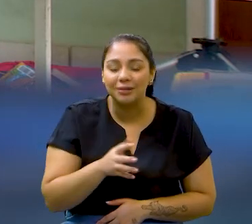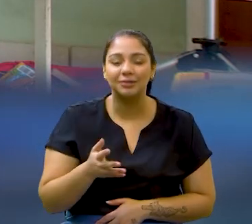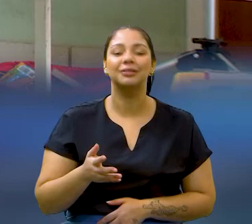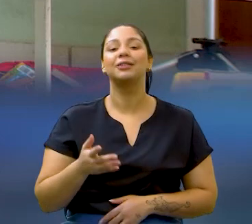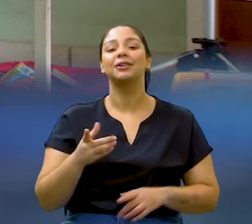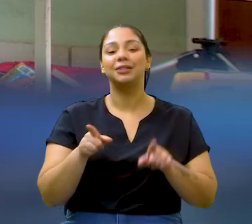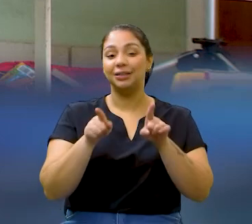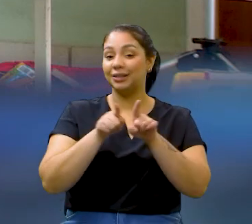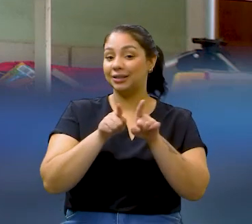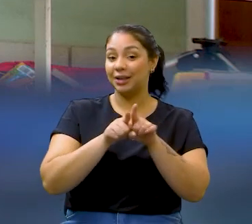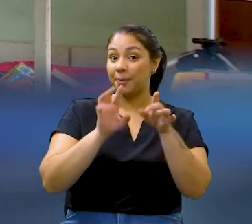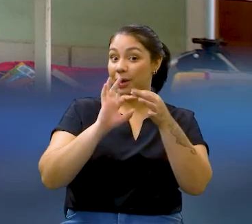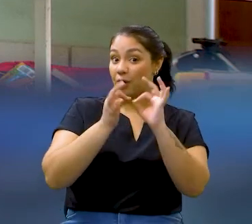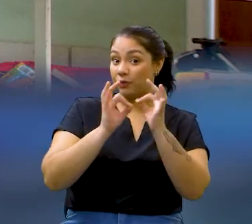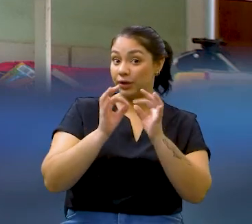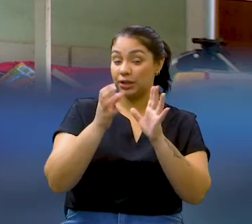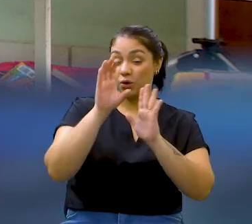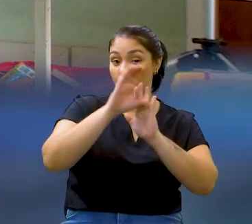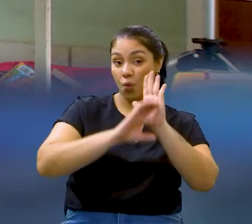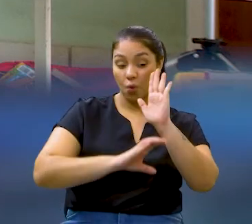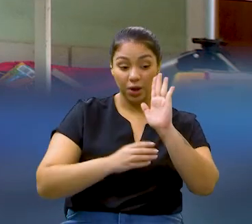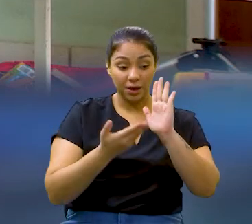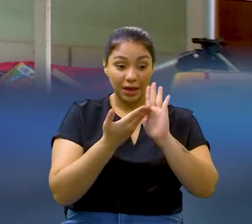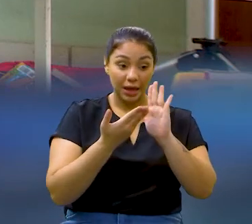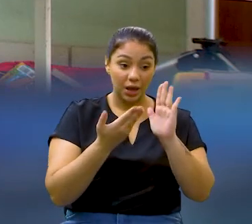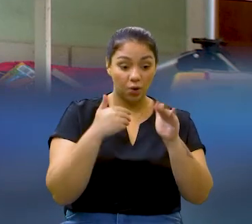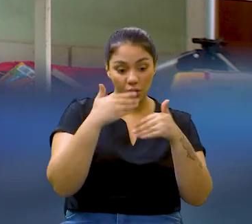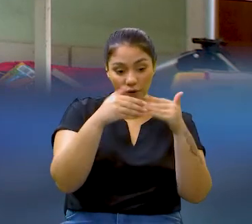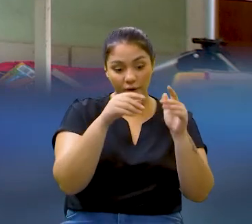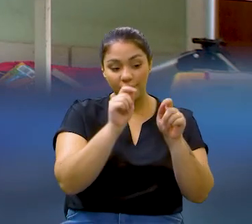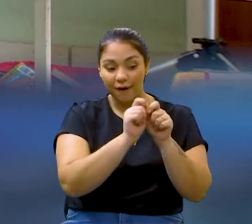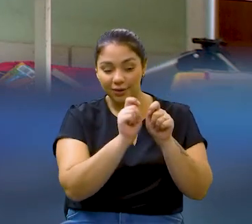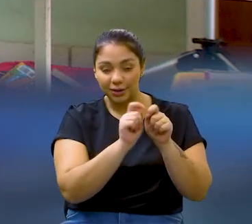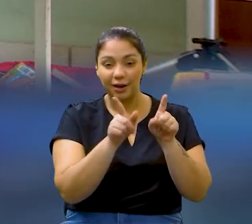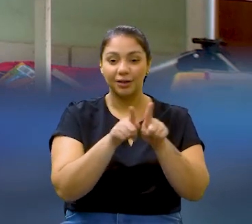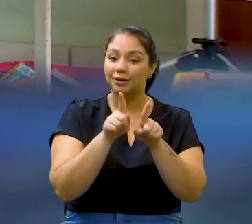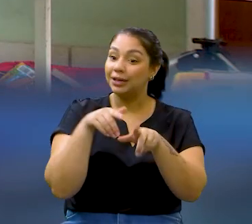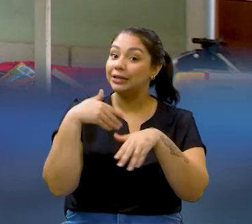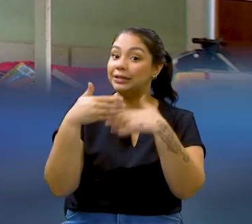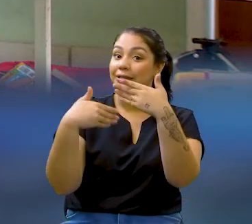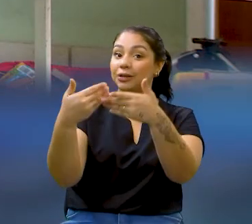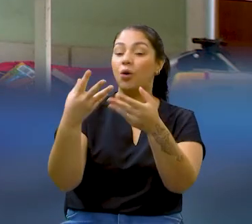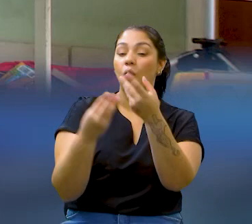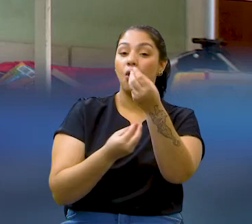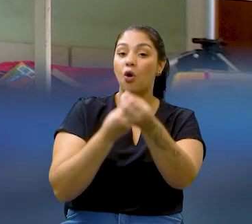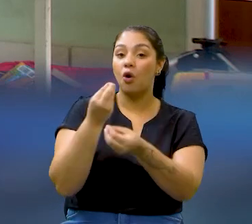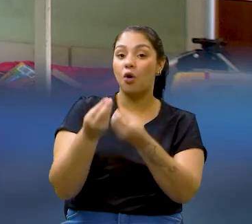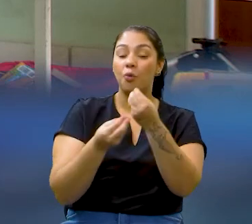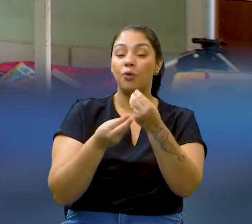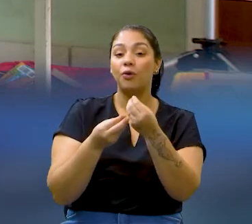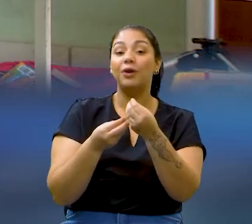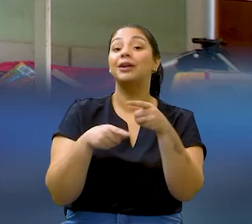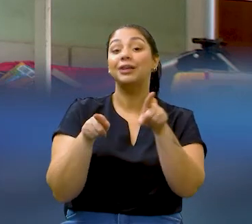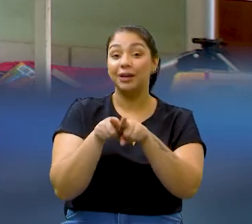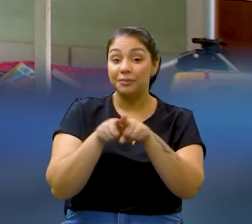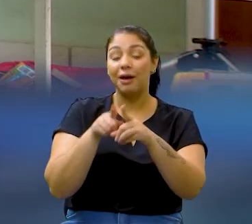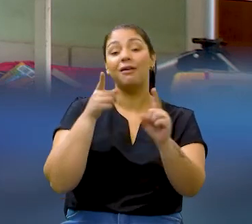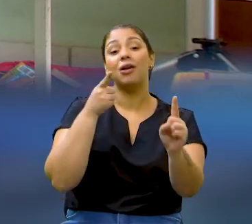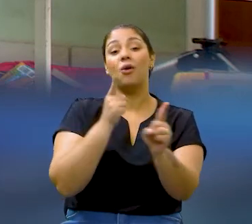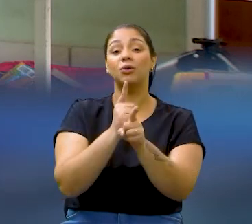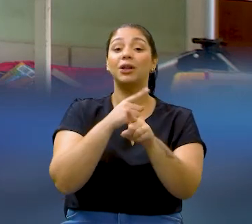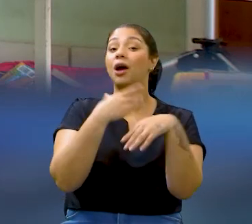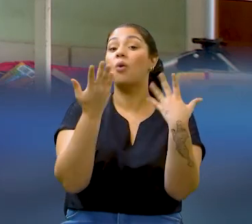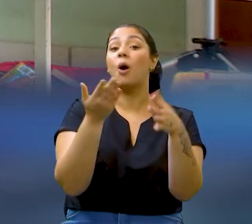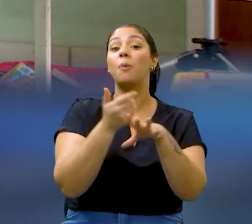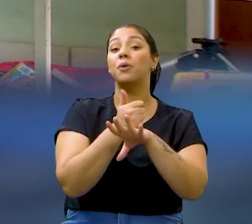trabalho, onde eles aprendem a fazer o currículo, aprendem a se conhecer e, eventualmente, até encontrar